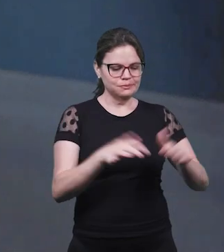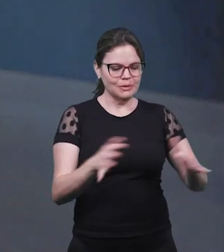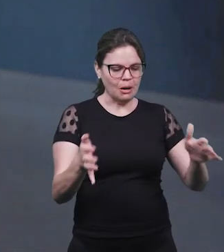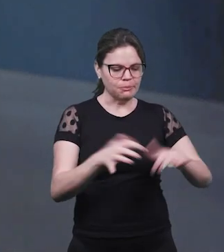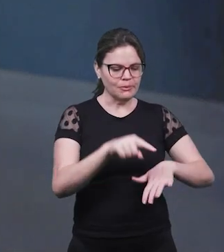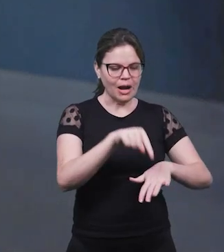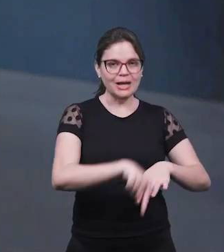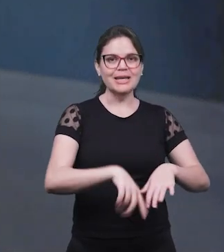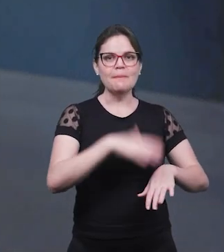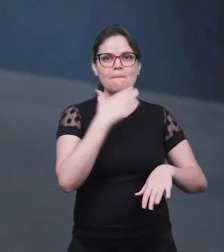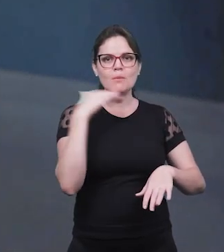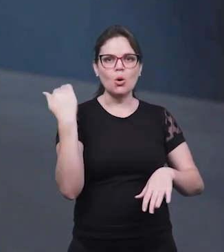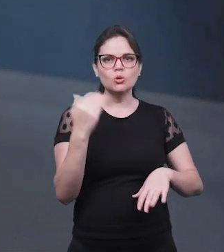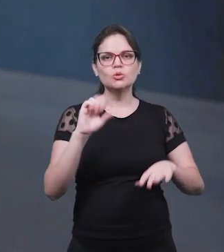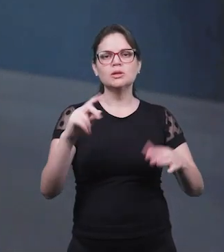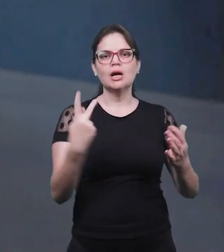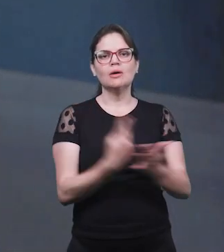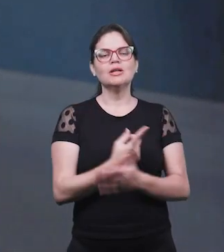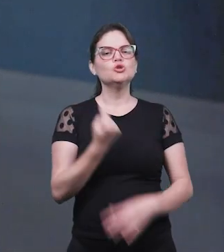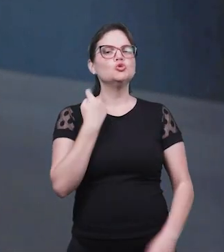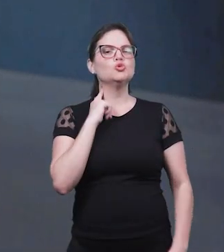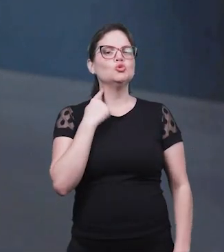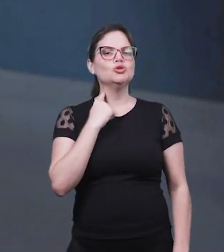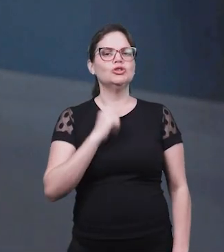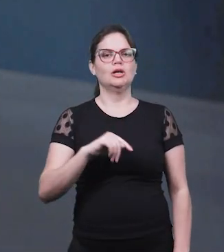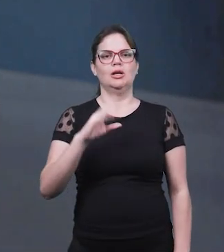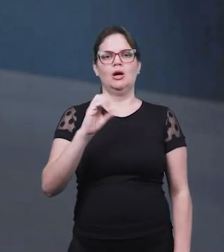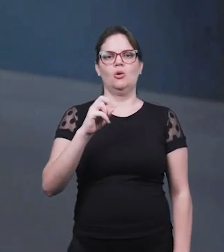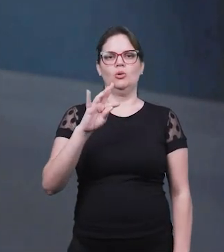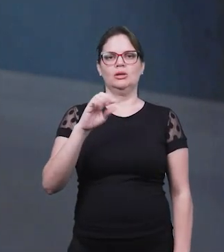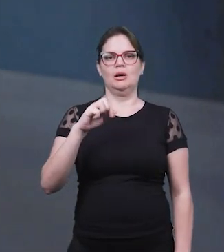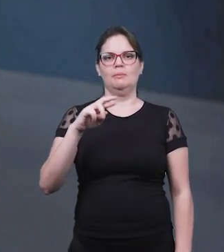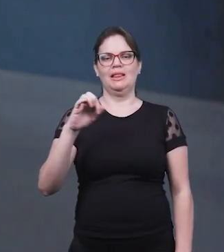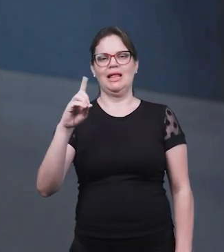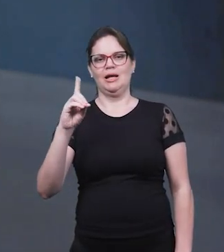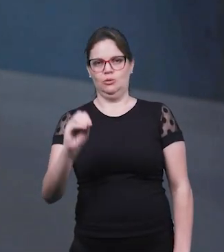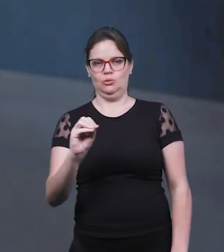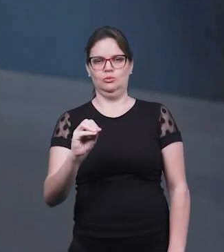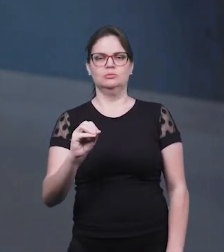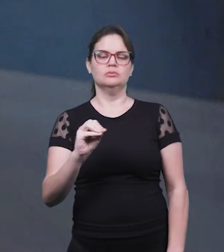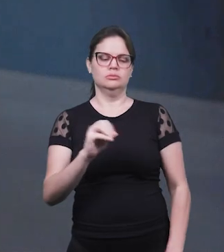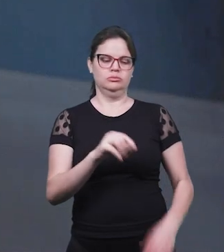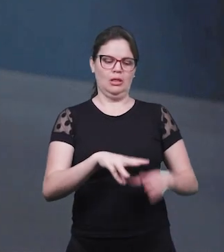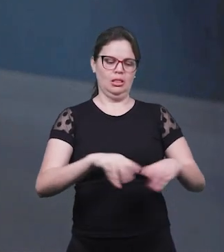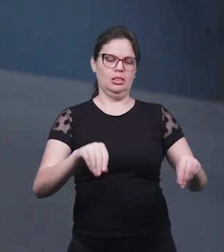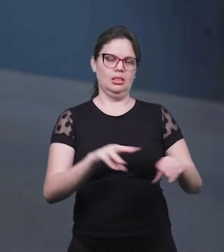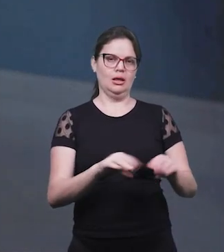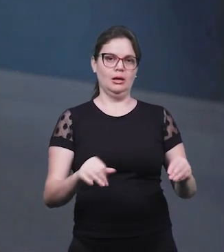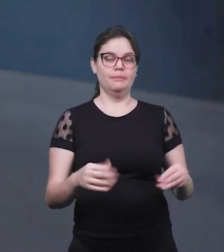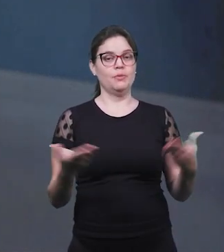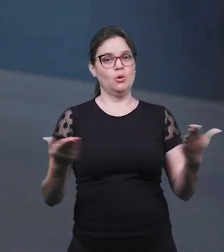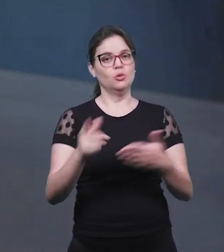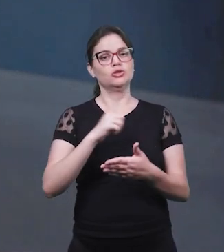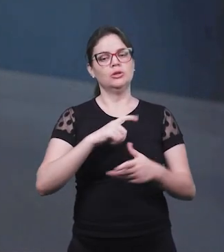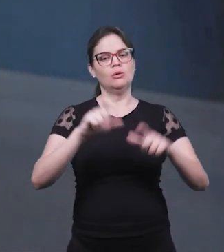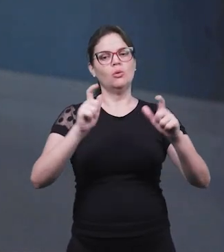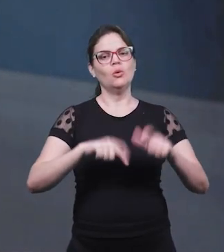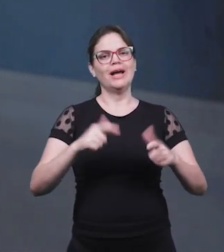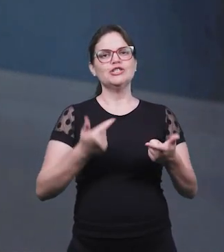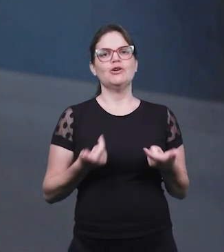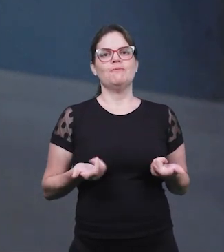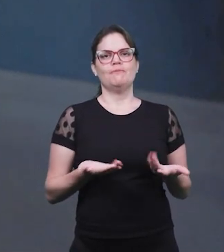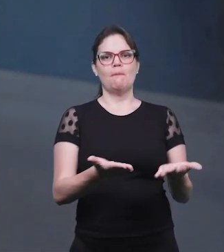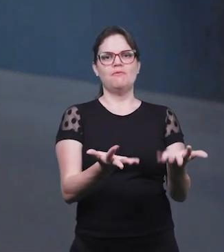tem hoje no mercado é crematório. Existe o crematório no estado e seria a